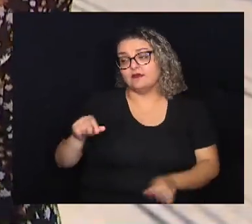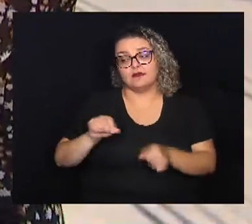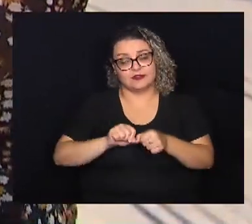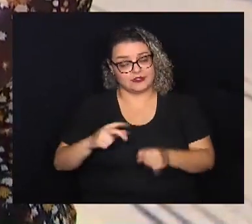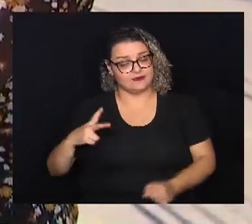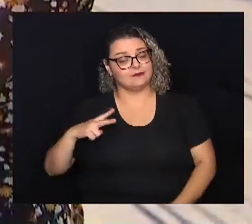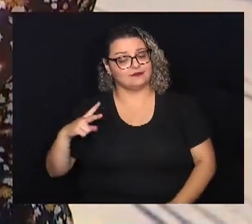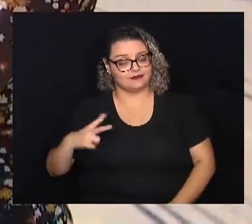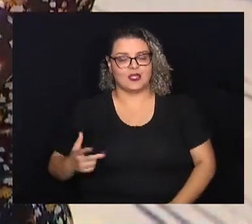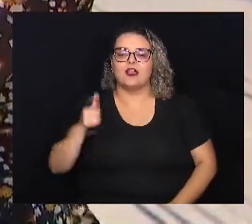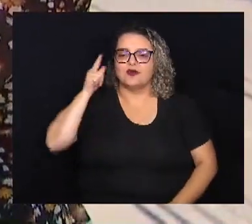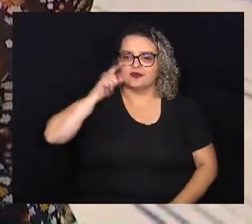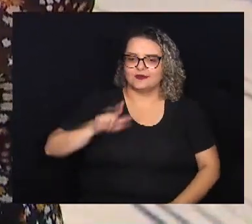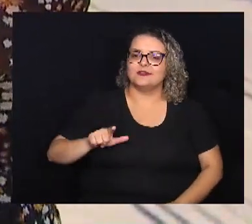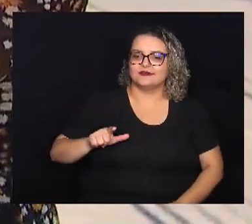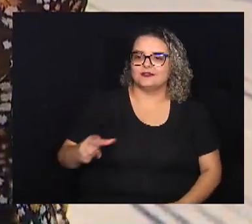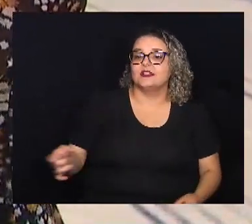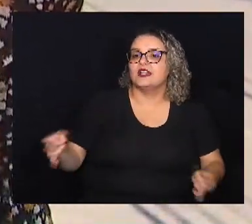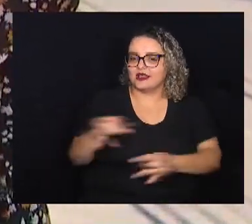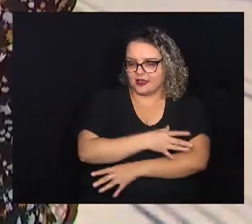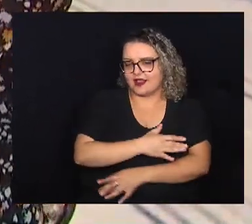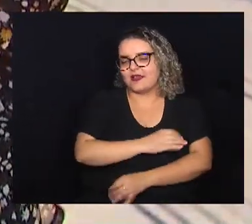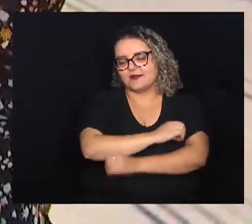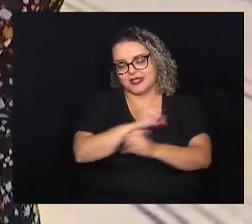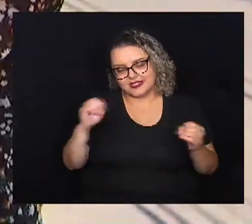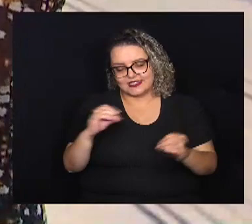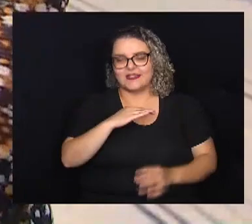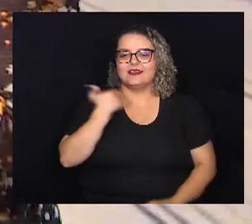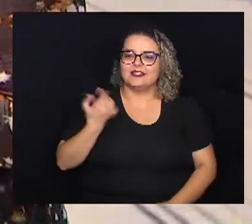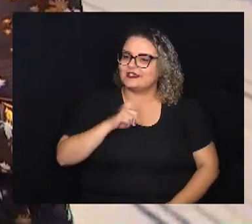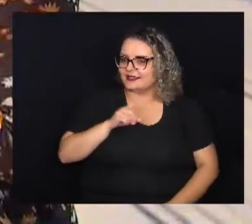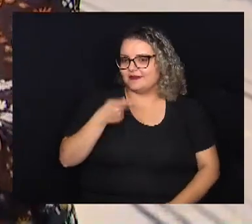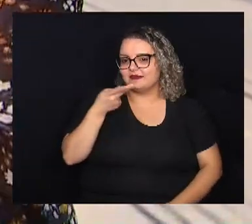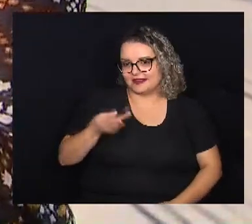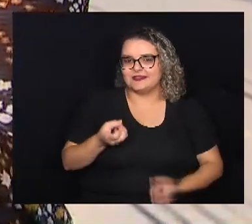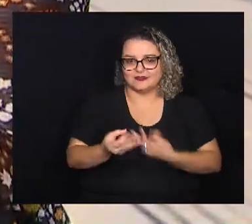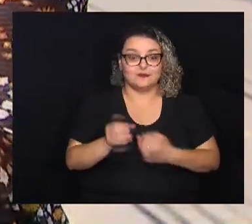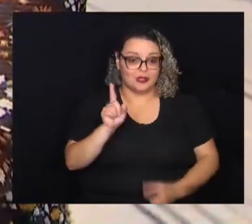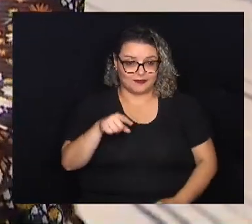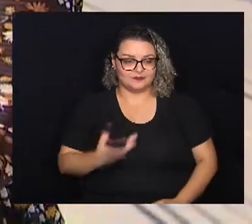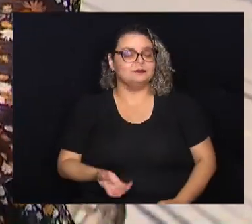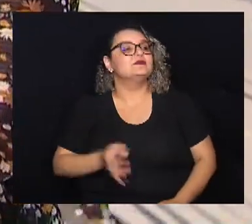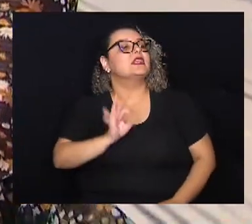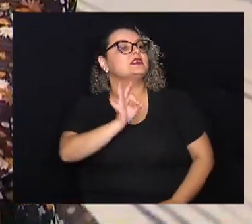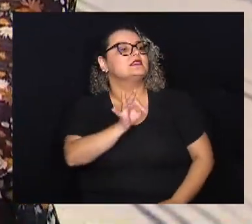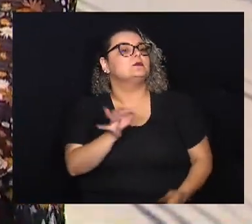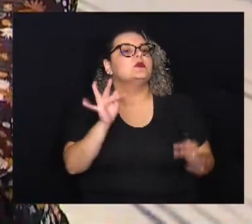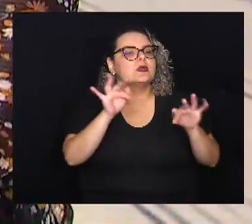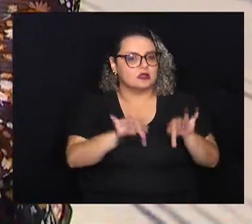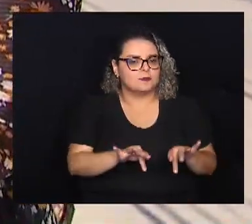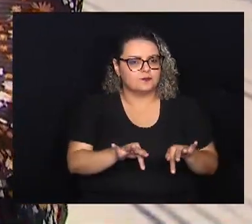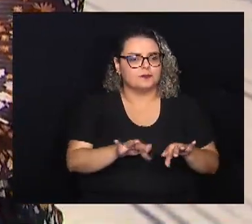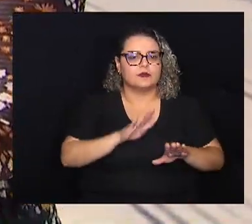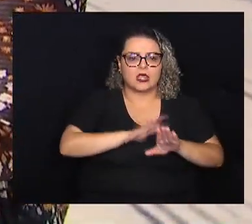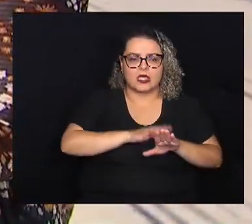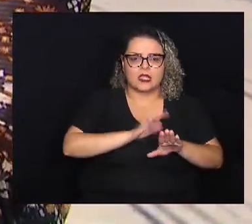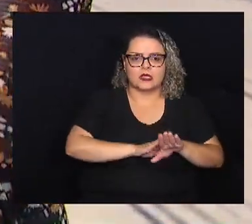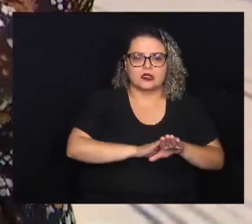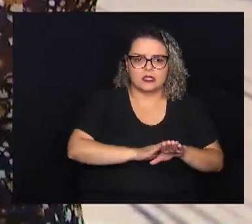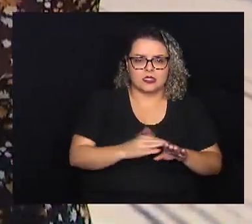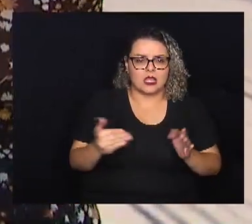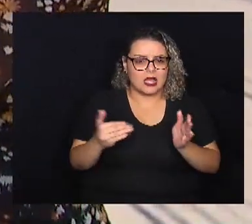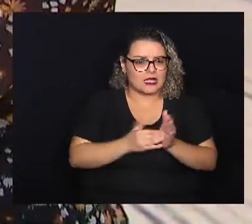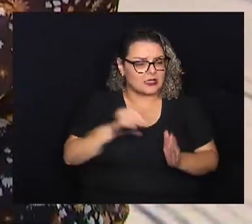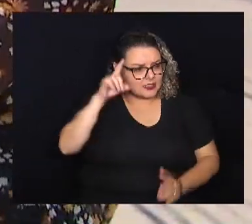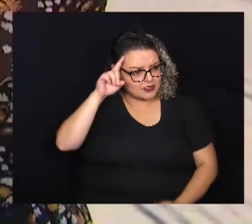gente com certeza consegue zerar essas mortes e não vai ter mais que falar desses dados, não é mesmo? Isso aí! E só para a gente finalizar, essas ações, elas seguem até que